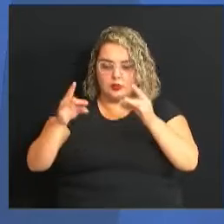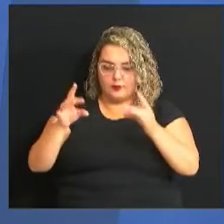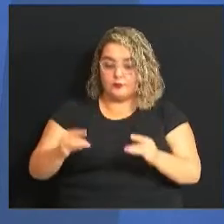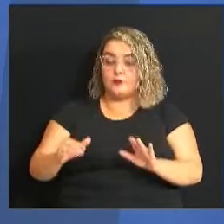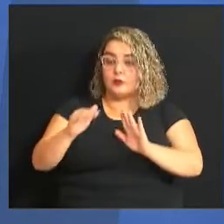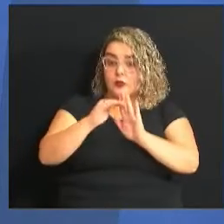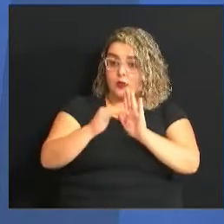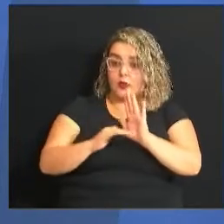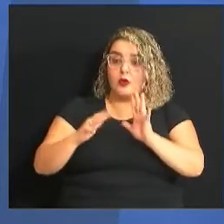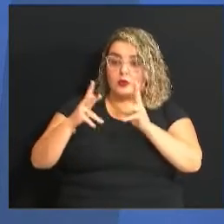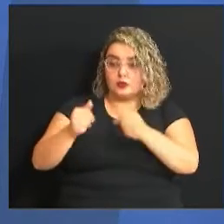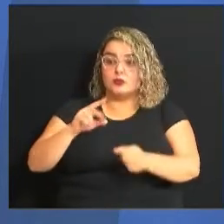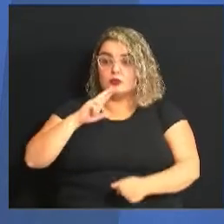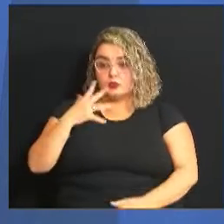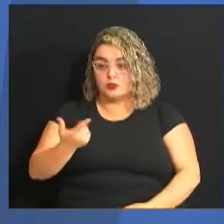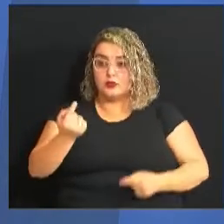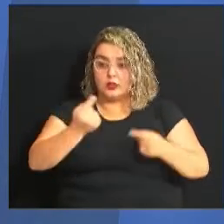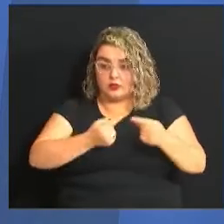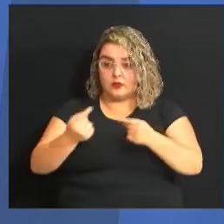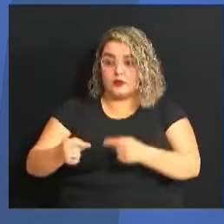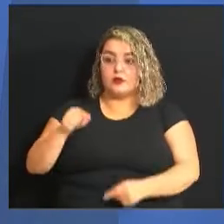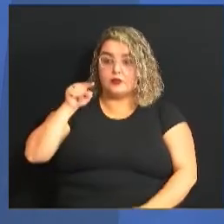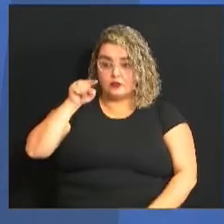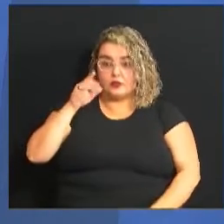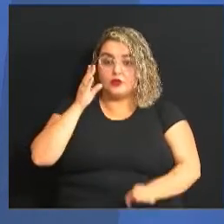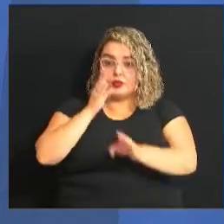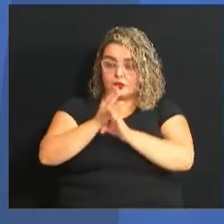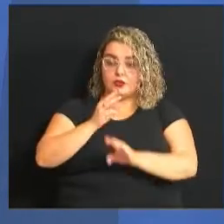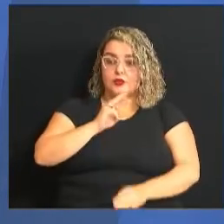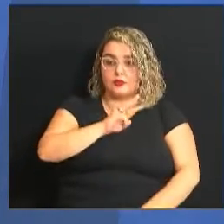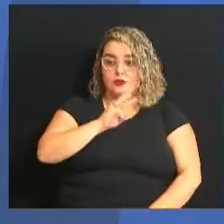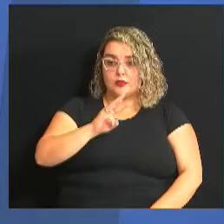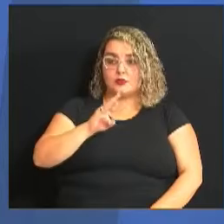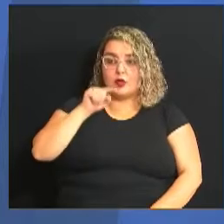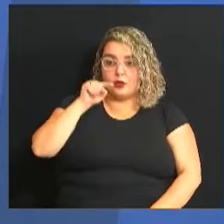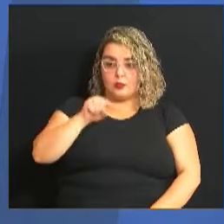resultado completo das discussões, você encontra lá no site